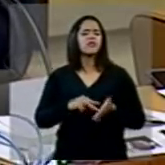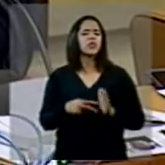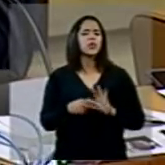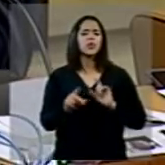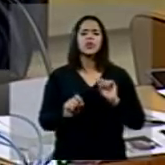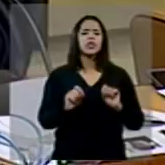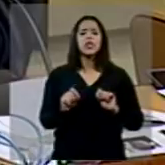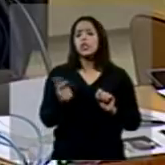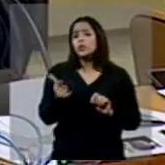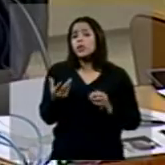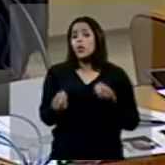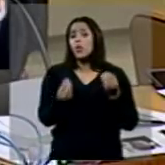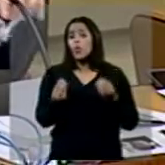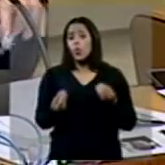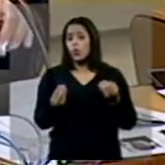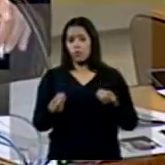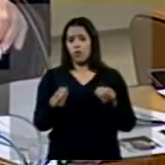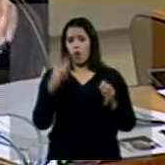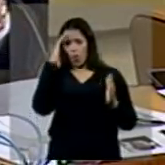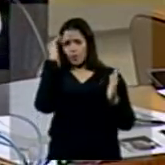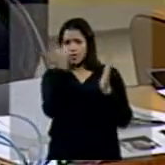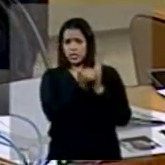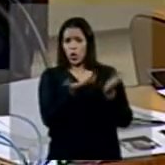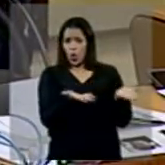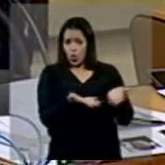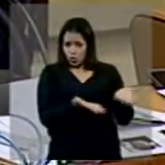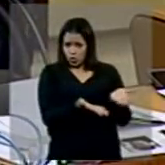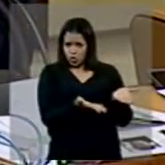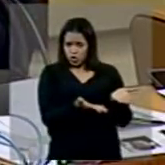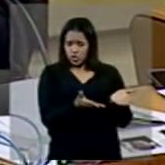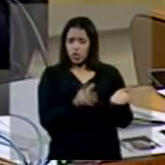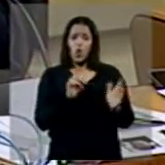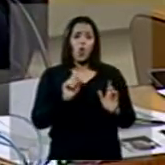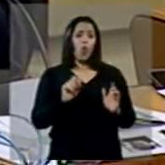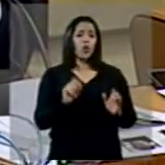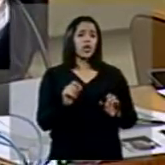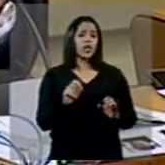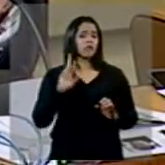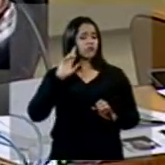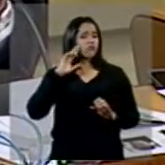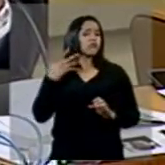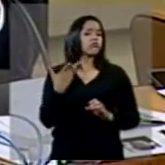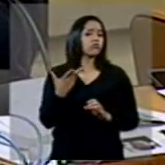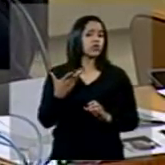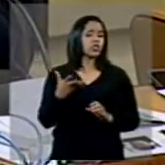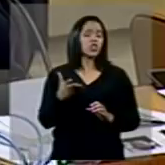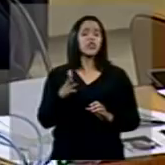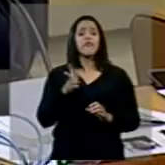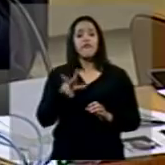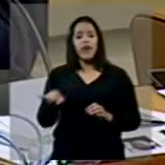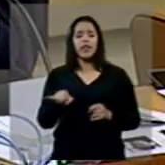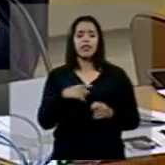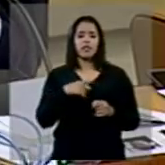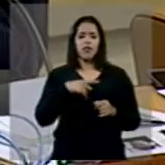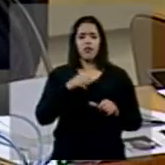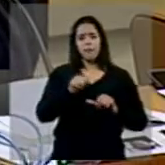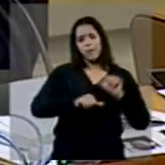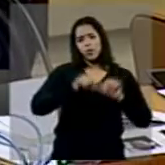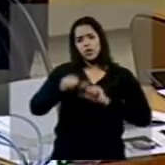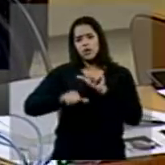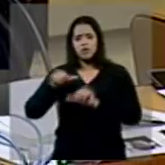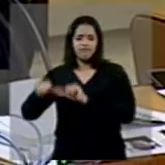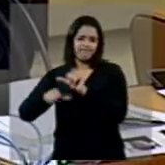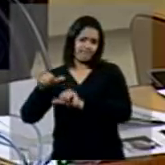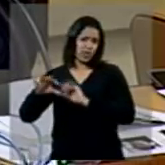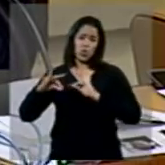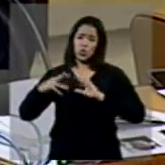há possibilidade de se cumprir hoje uma decisão judicial que implique na modificação